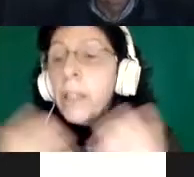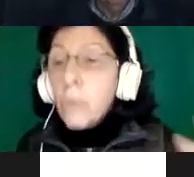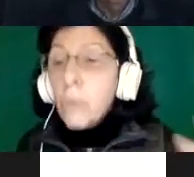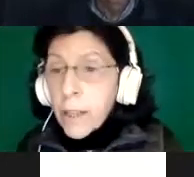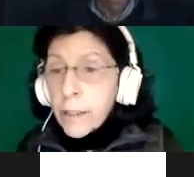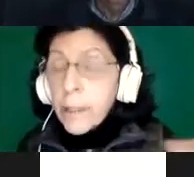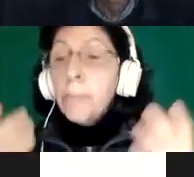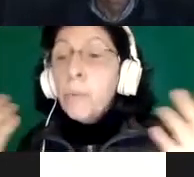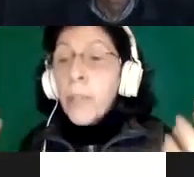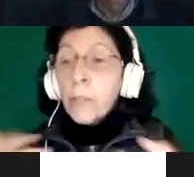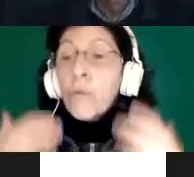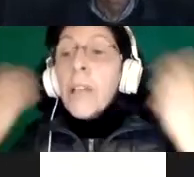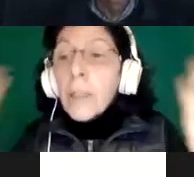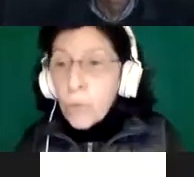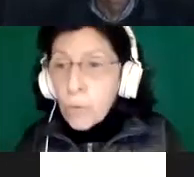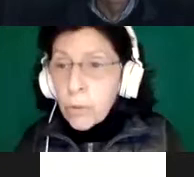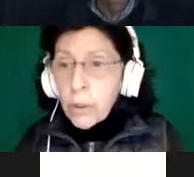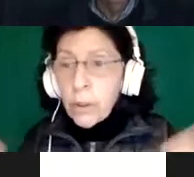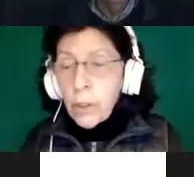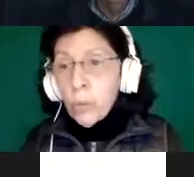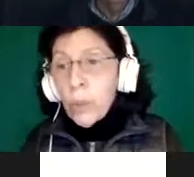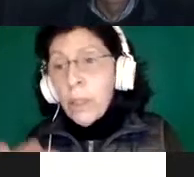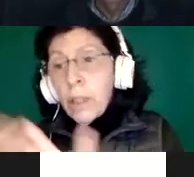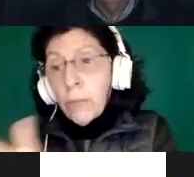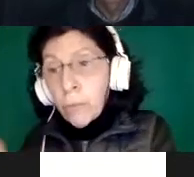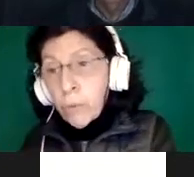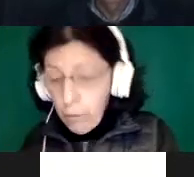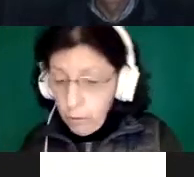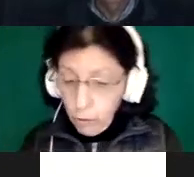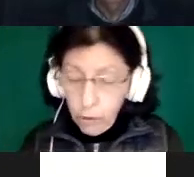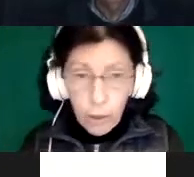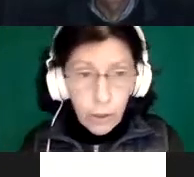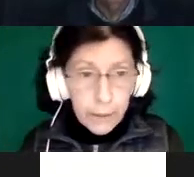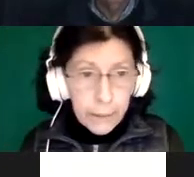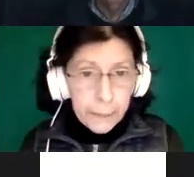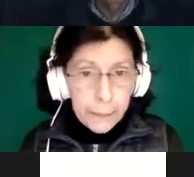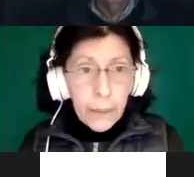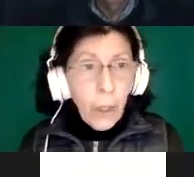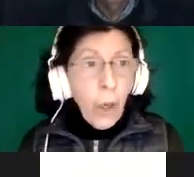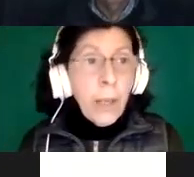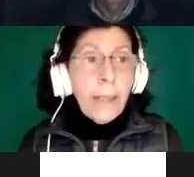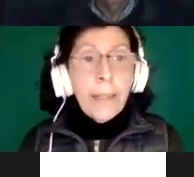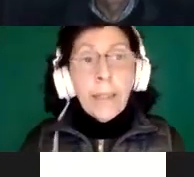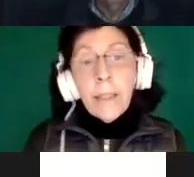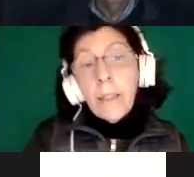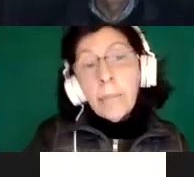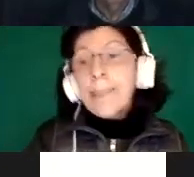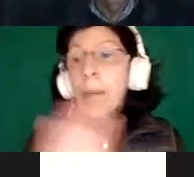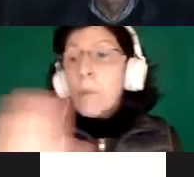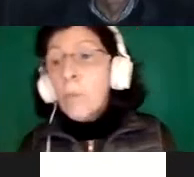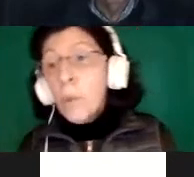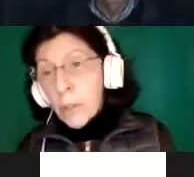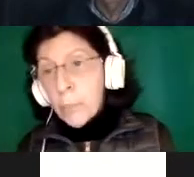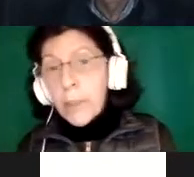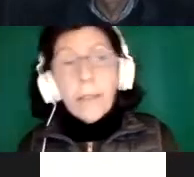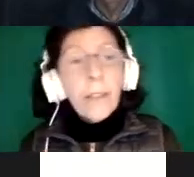vir a ilustrar hipotéticos estados da sua evolução ao longo da história. Ora bem, e aqui passámos